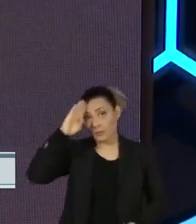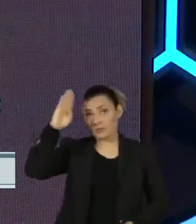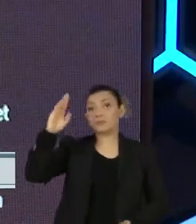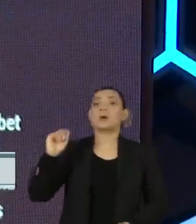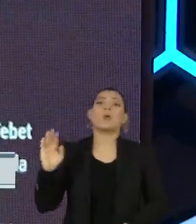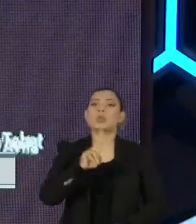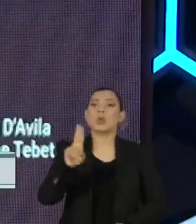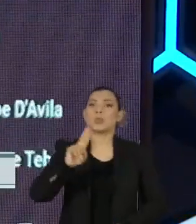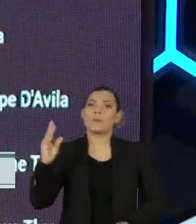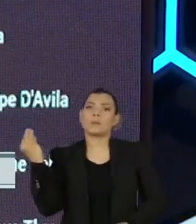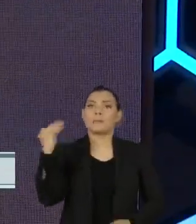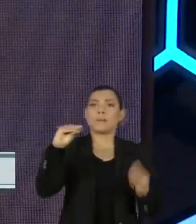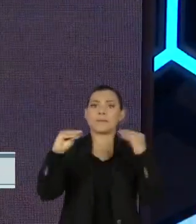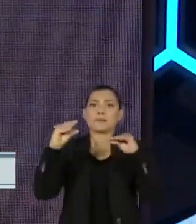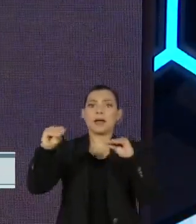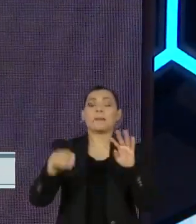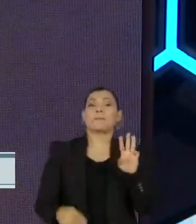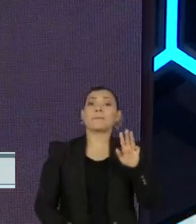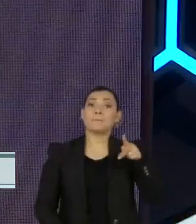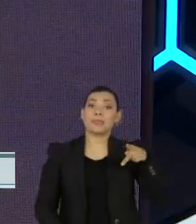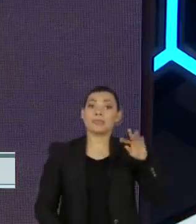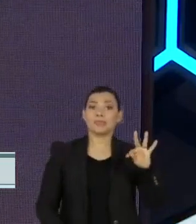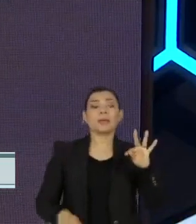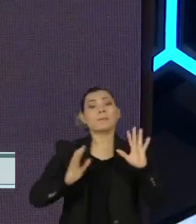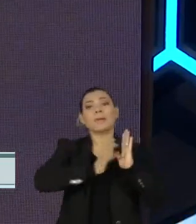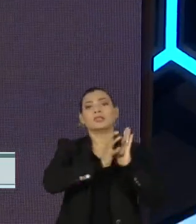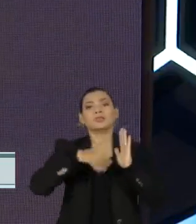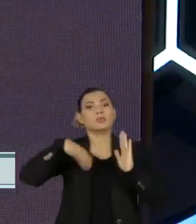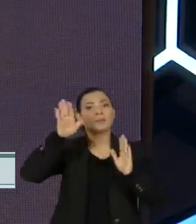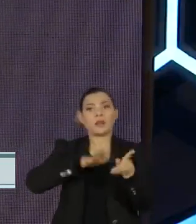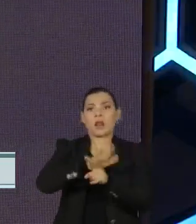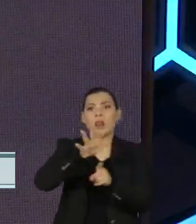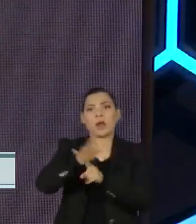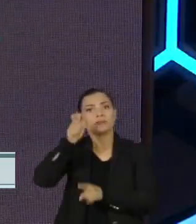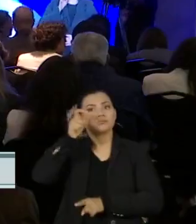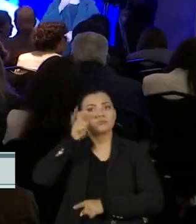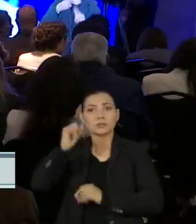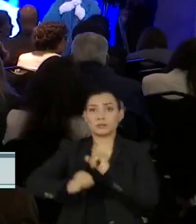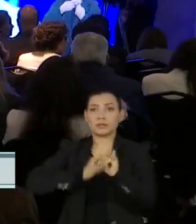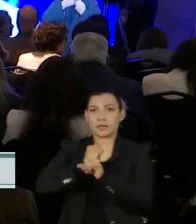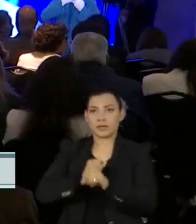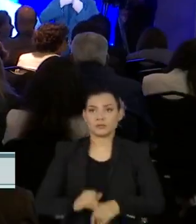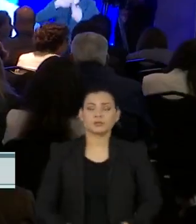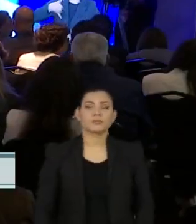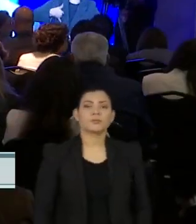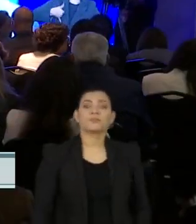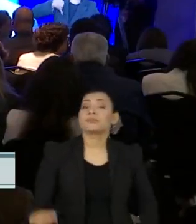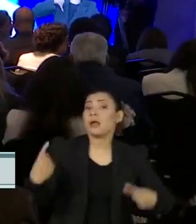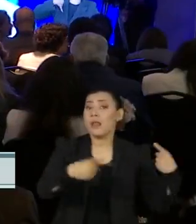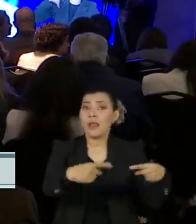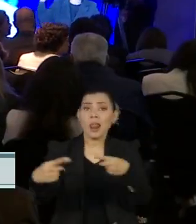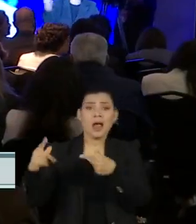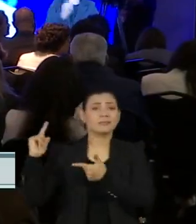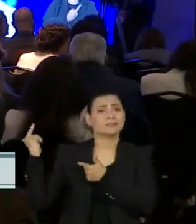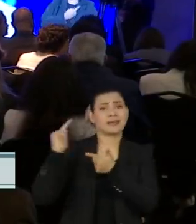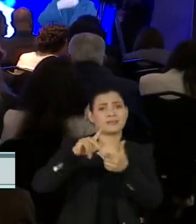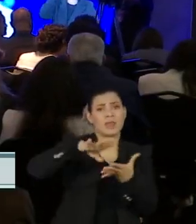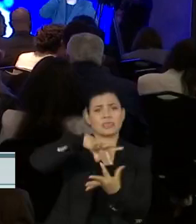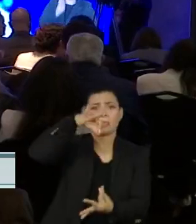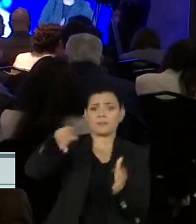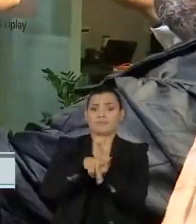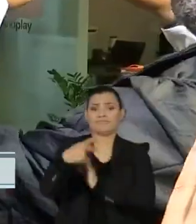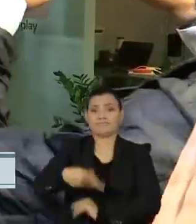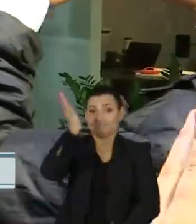mais citado e o PT foi o partido com mais visibilidade na internet. Os debates são uma tradição da